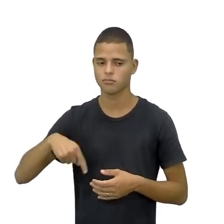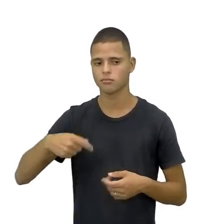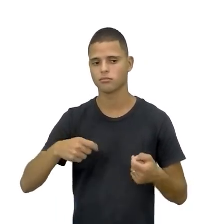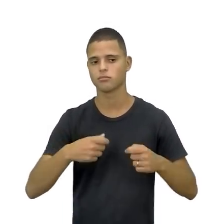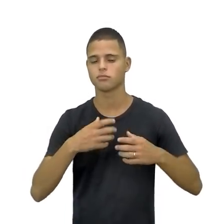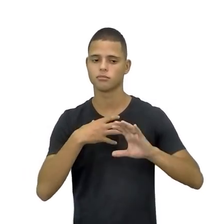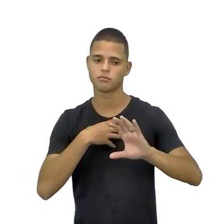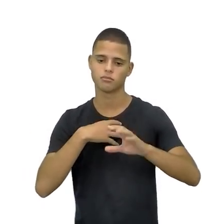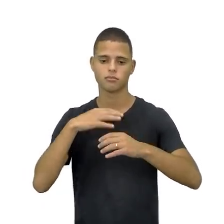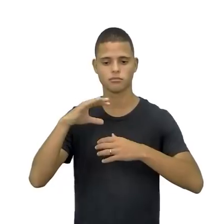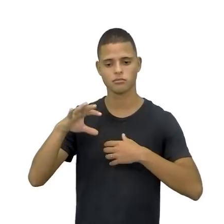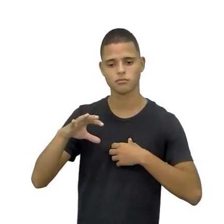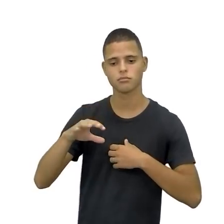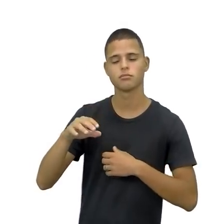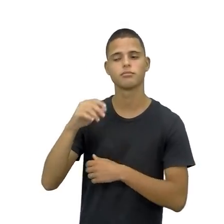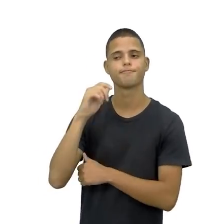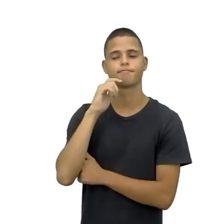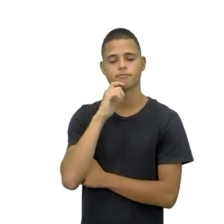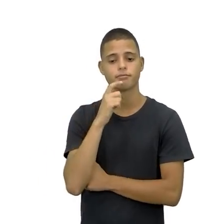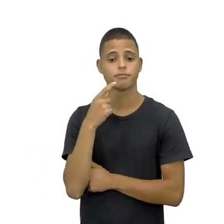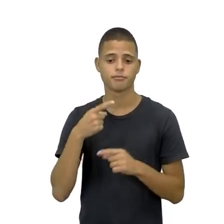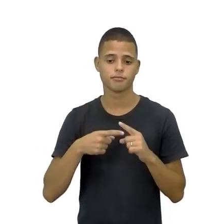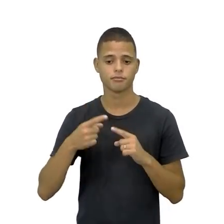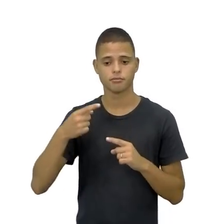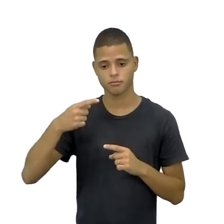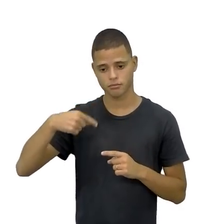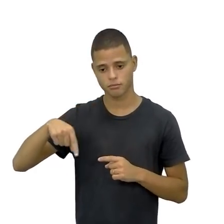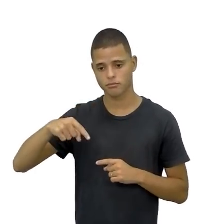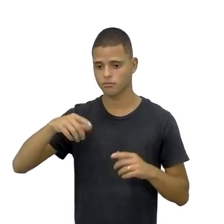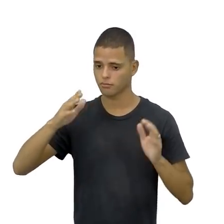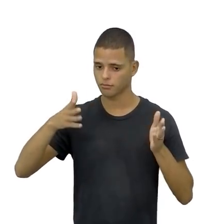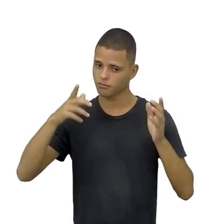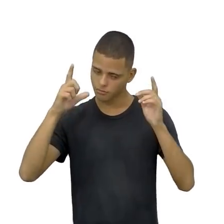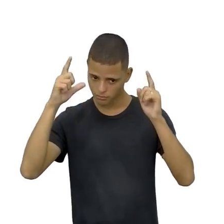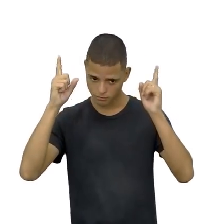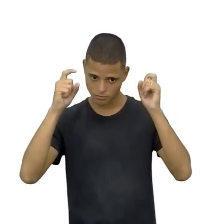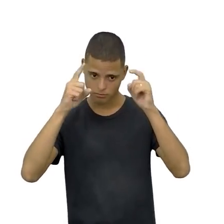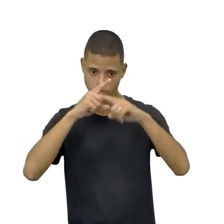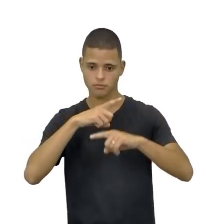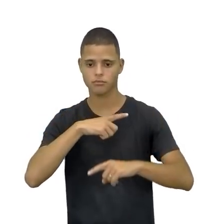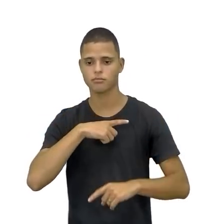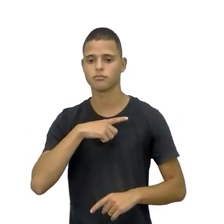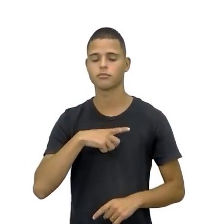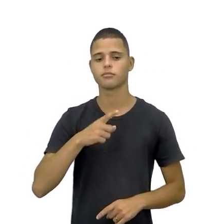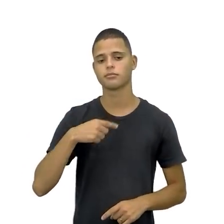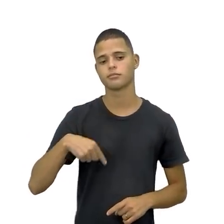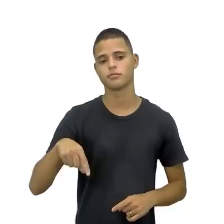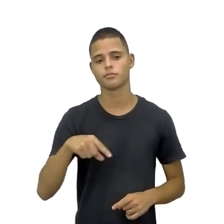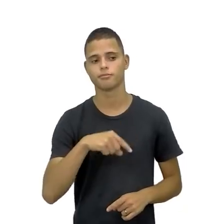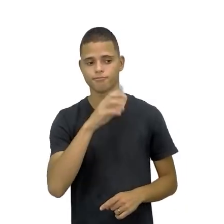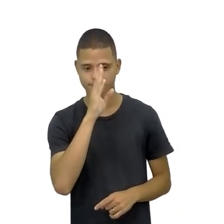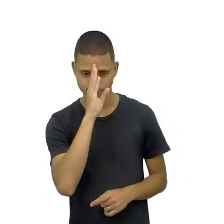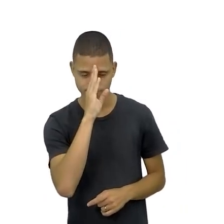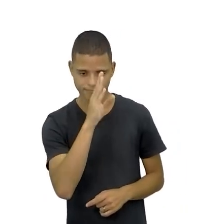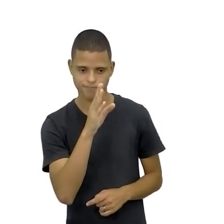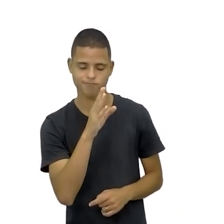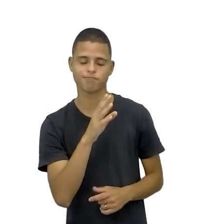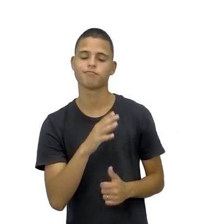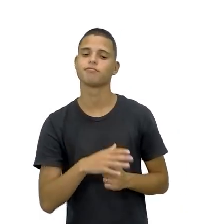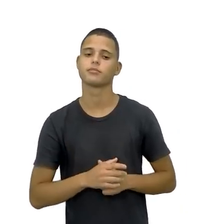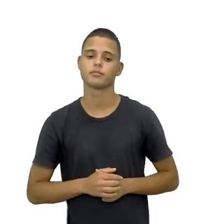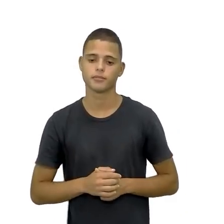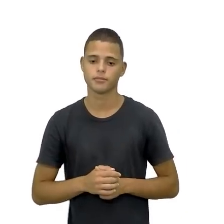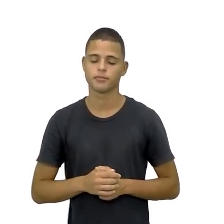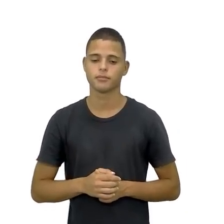dos estudantes ou do outro, porque nós também sentimos muitas dificuldades. Nós estamos enfrentando momentos difíceis, então é importante